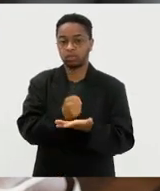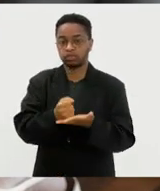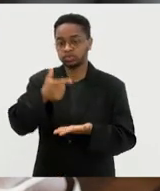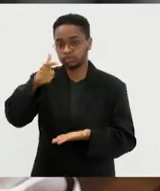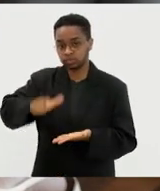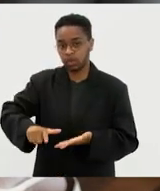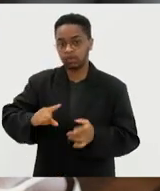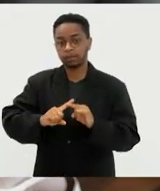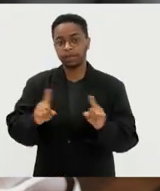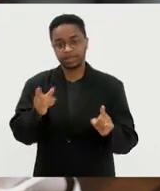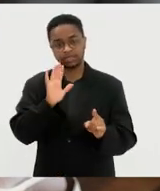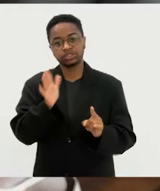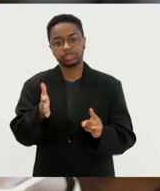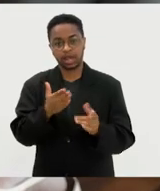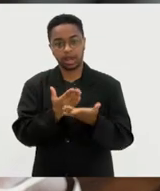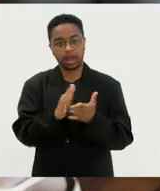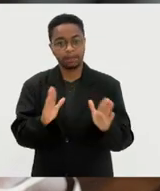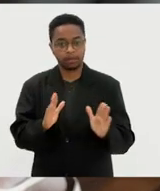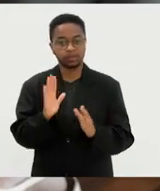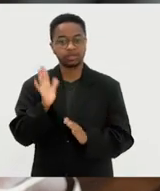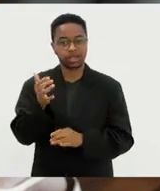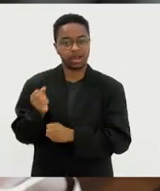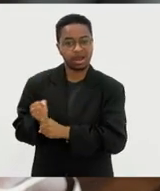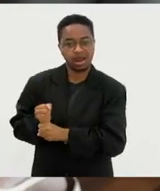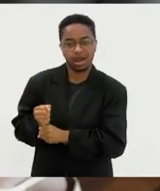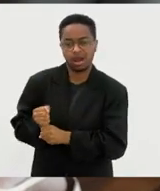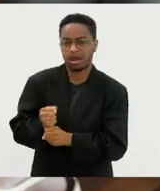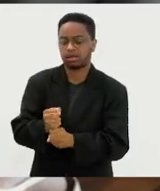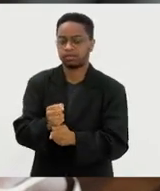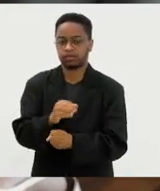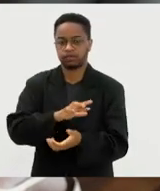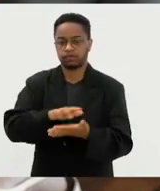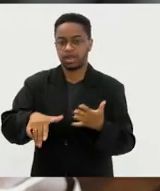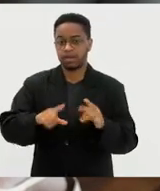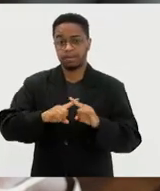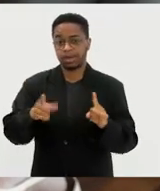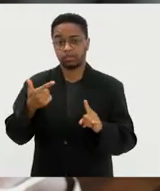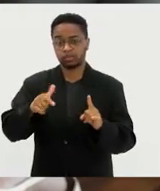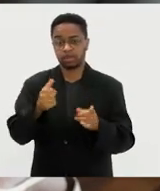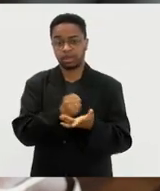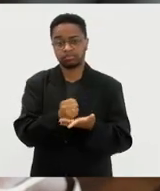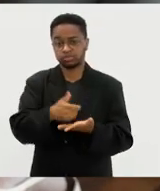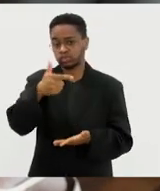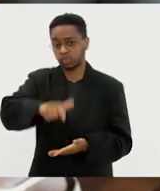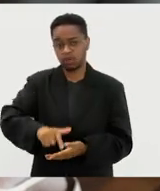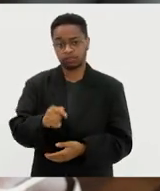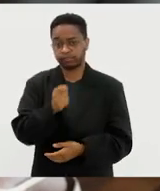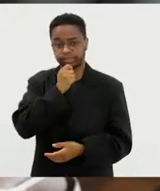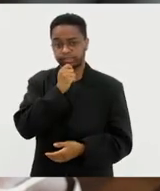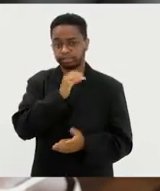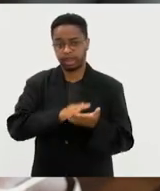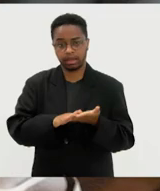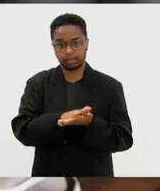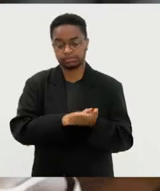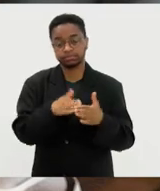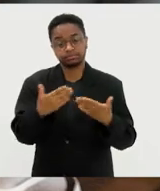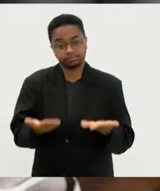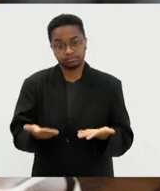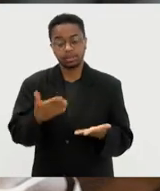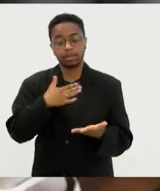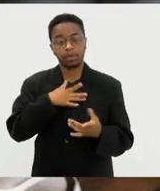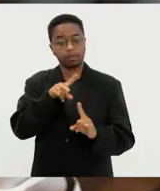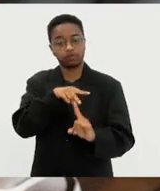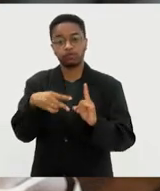Ele já está vencido há mais de ano e não se renova. No meu entendimento, falta